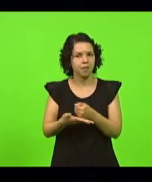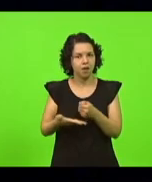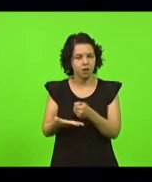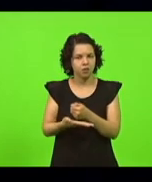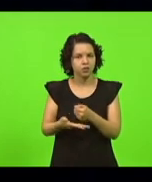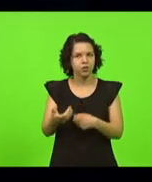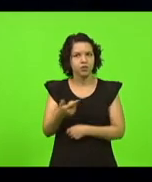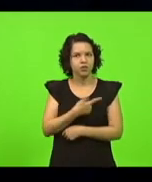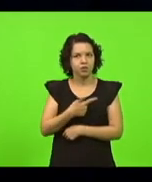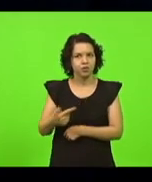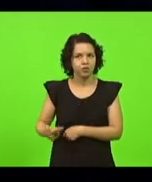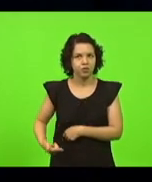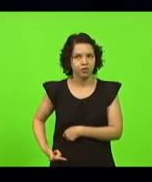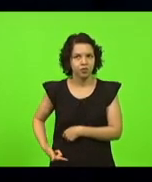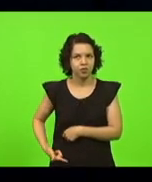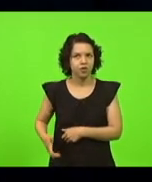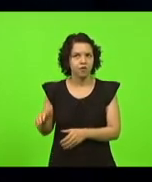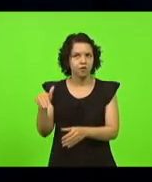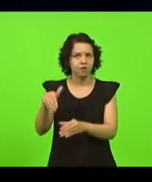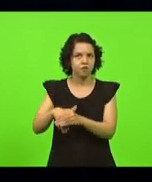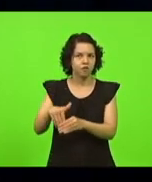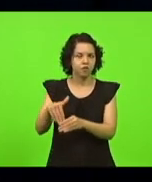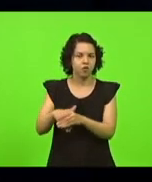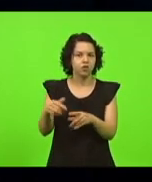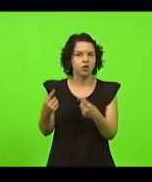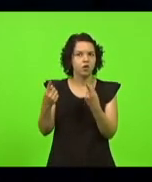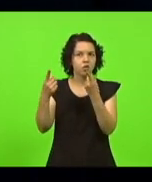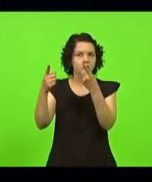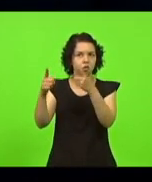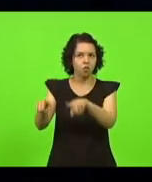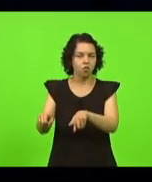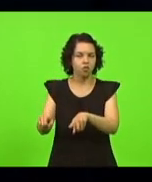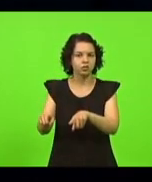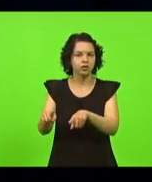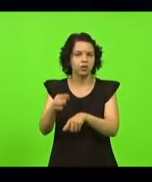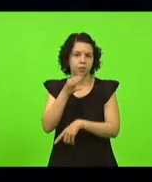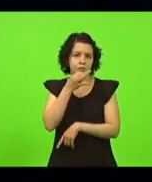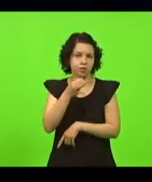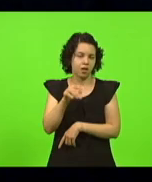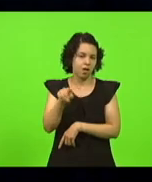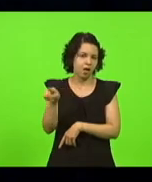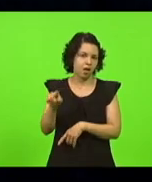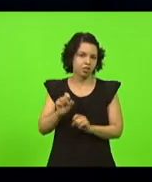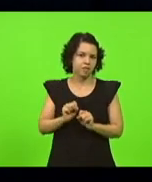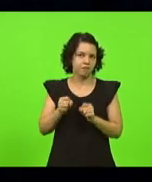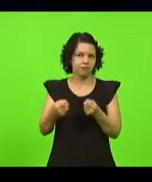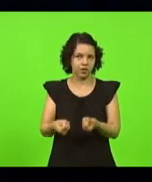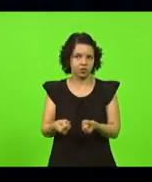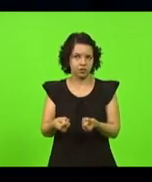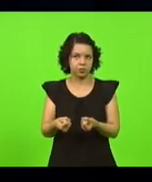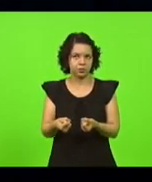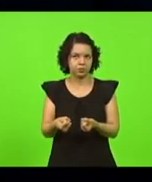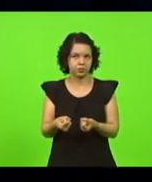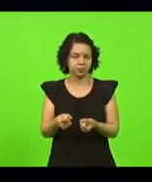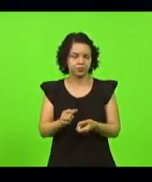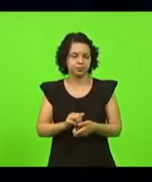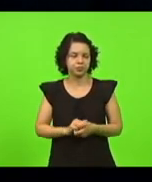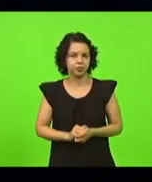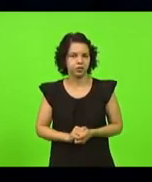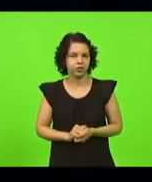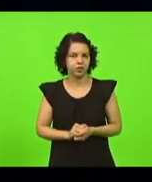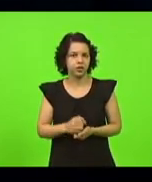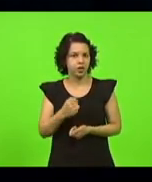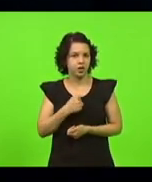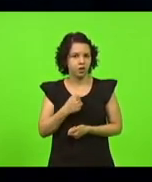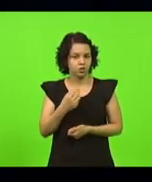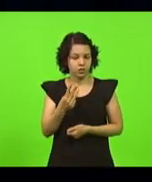vota sempre contra os argumentos que ela mesma defende aqui. Eu tô completando meu terceiro